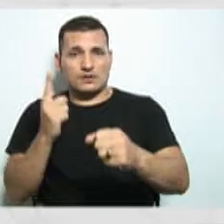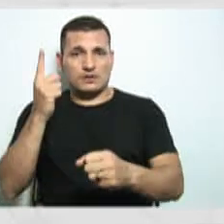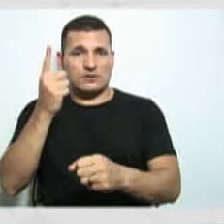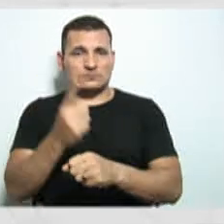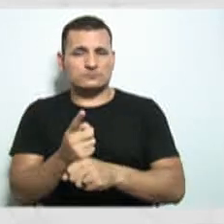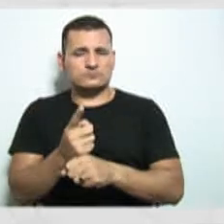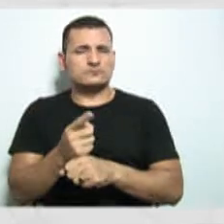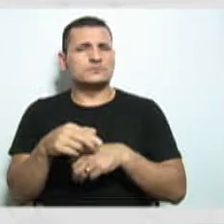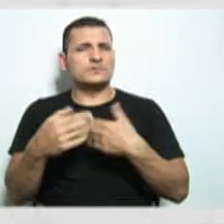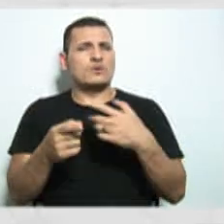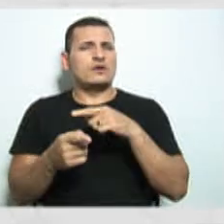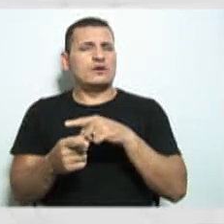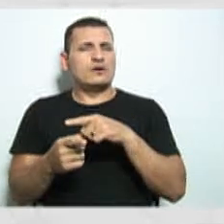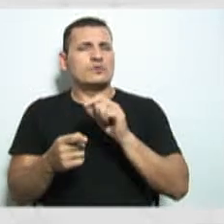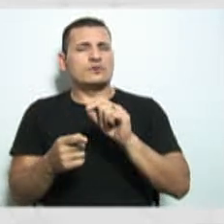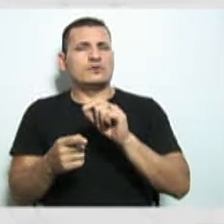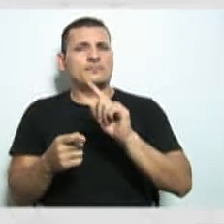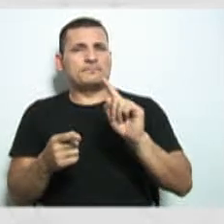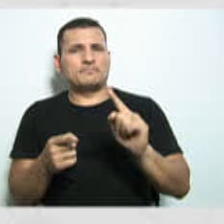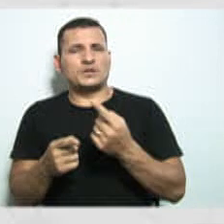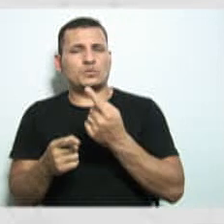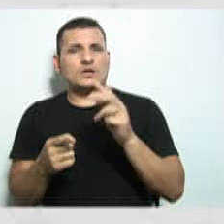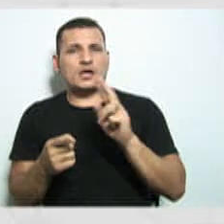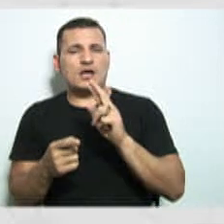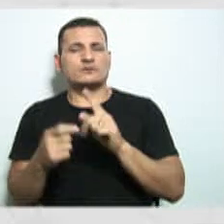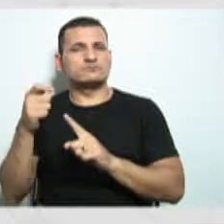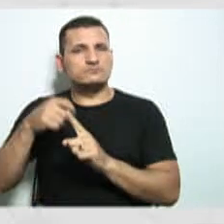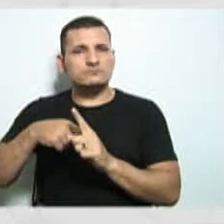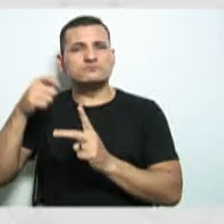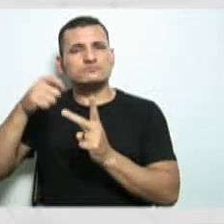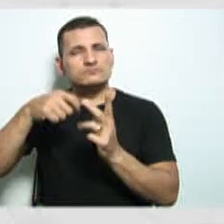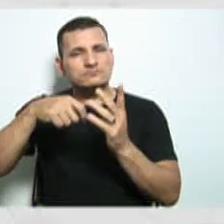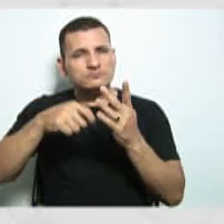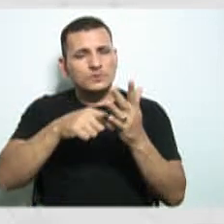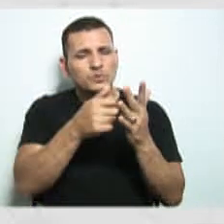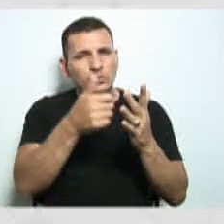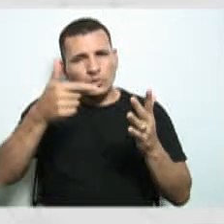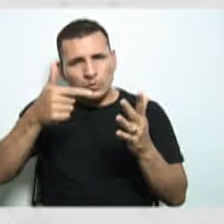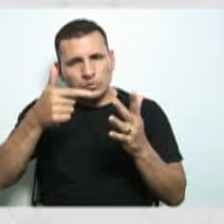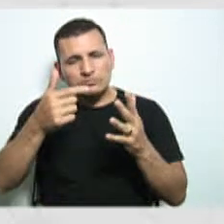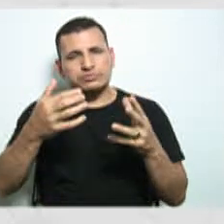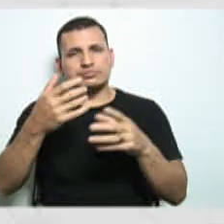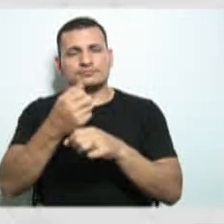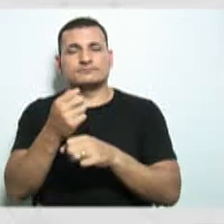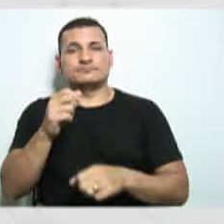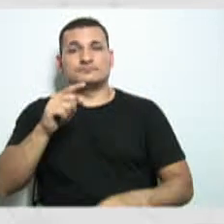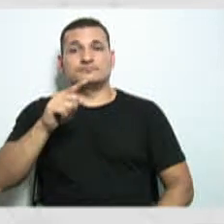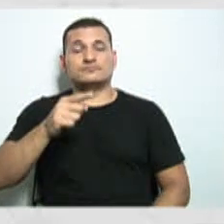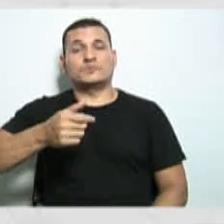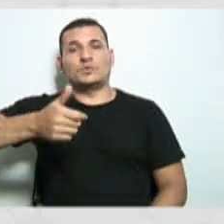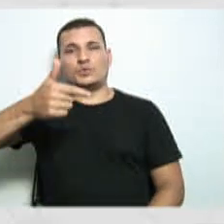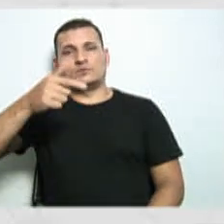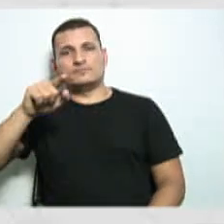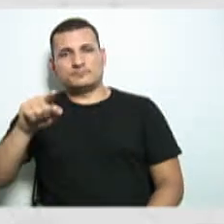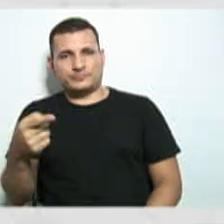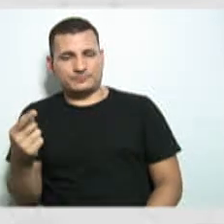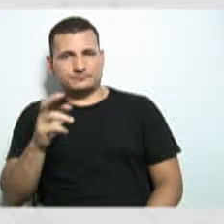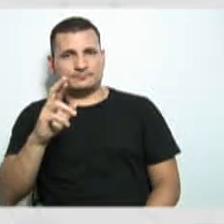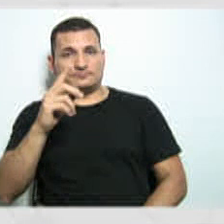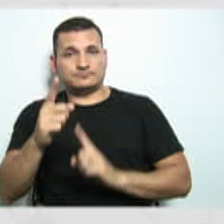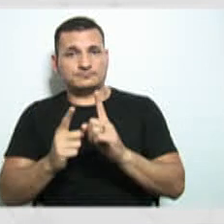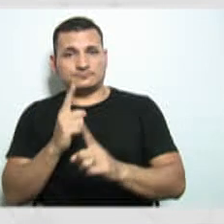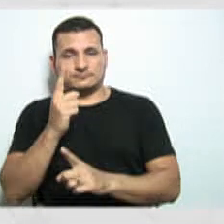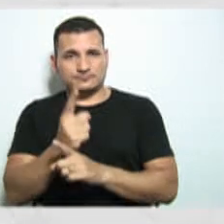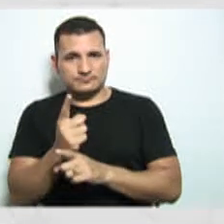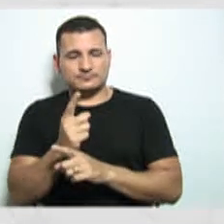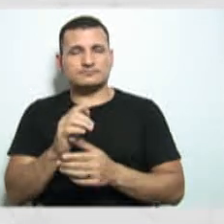então ela previu gastar R$1.000 ao mês, certo? 12 meses tá igual a R$12.000 ao ano. E aí, o objetivo maior